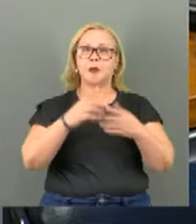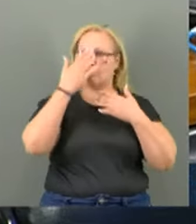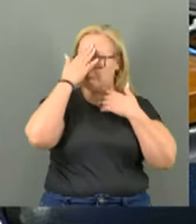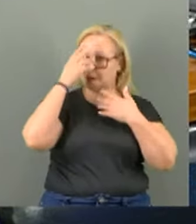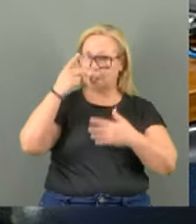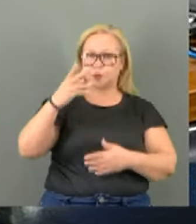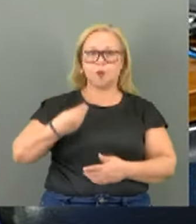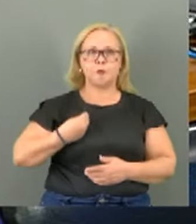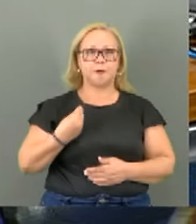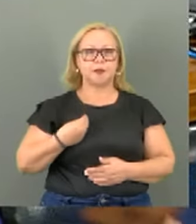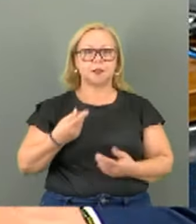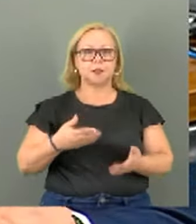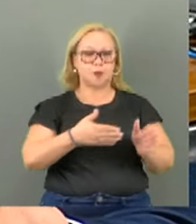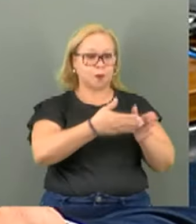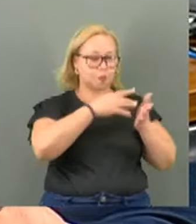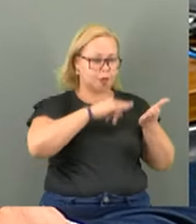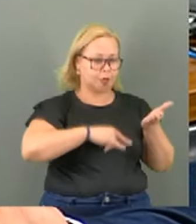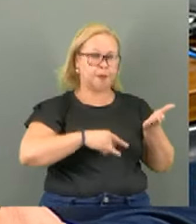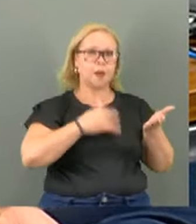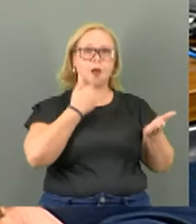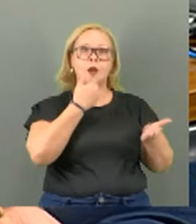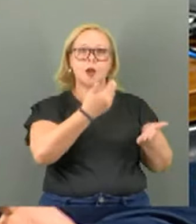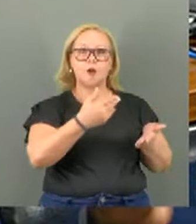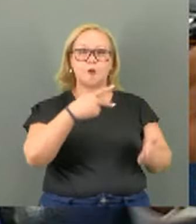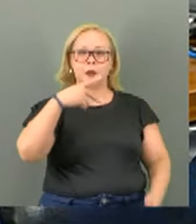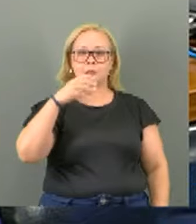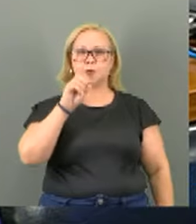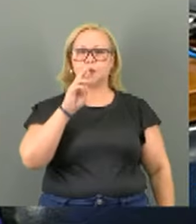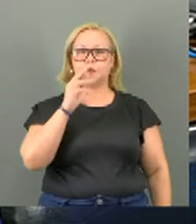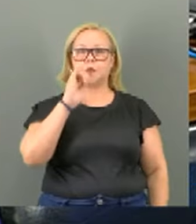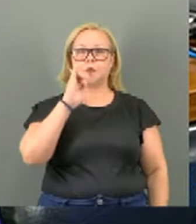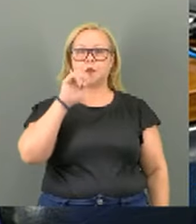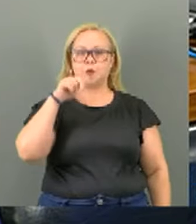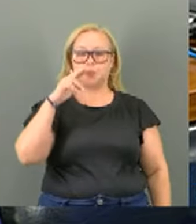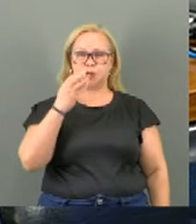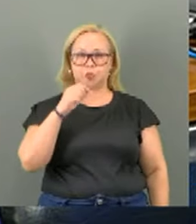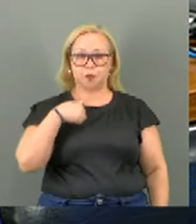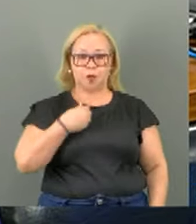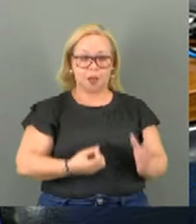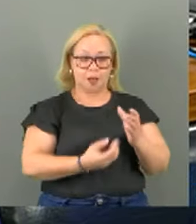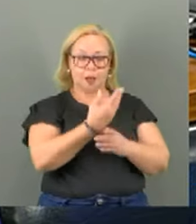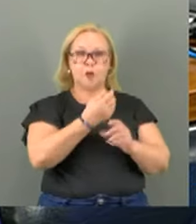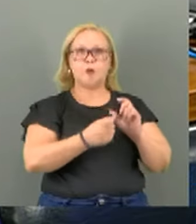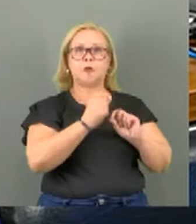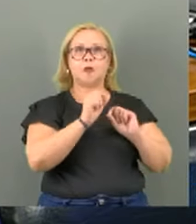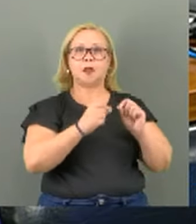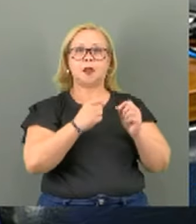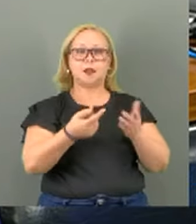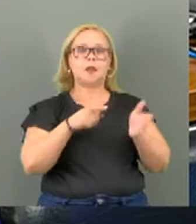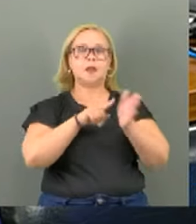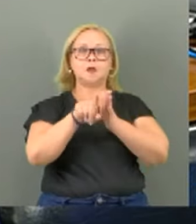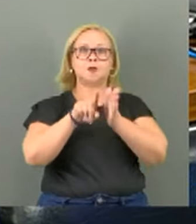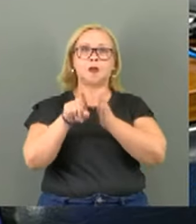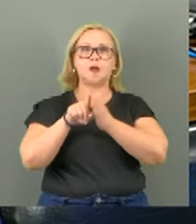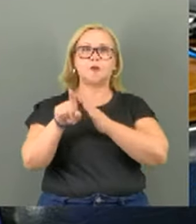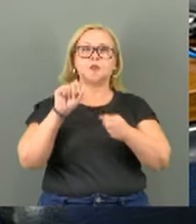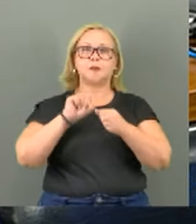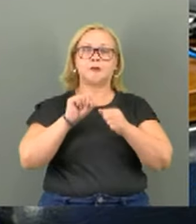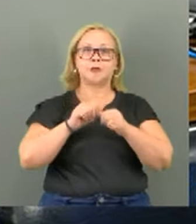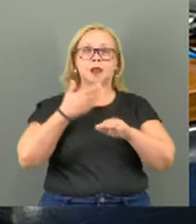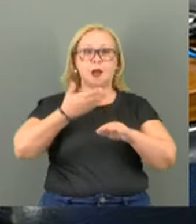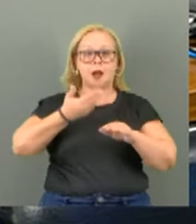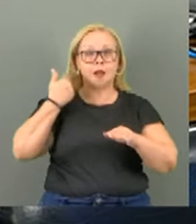O nosso requerimento, eu peço, Portinho, como eu fui autor, tem umas perguntas aqui para fazer. Mas antes, eu